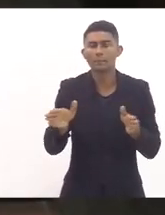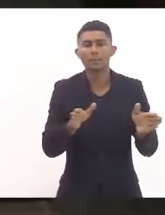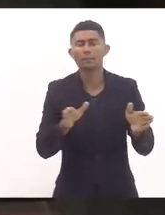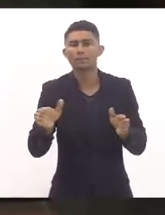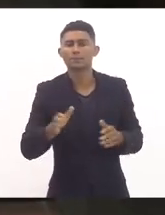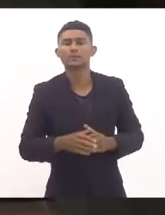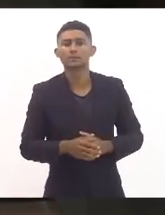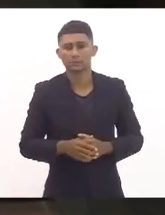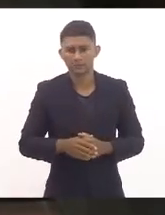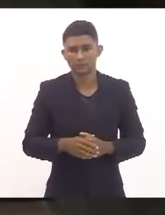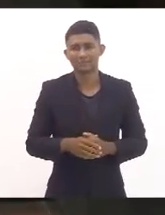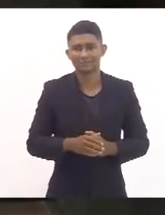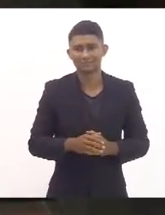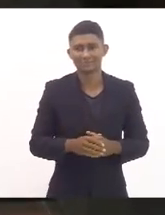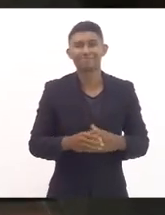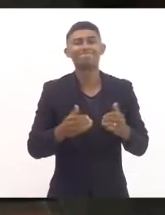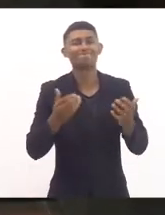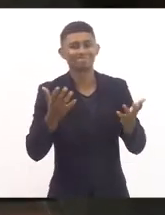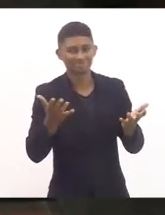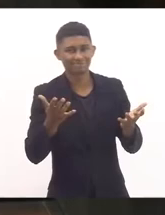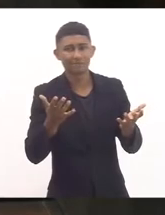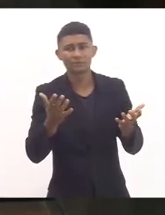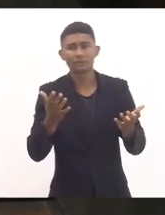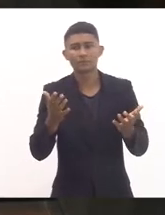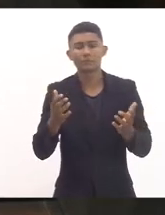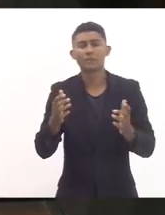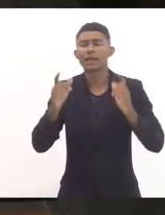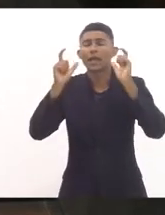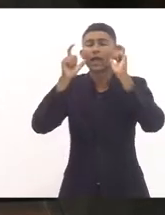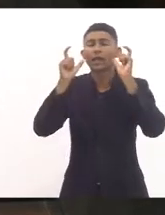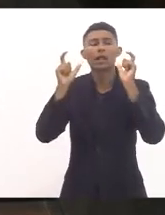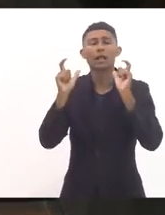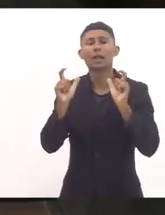segundo os interesses das classes